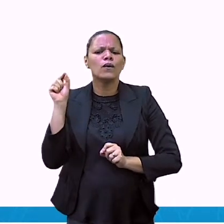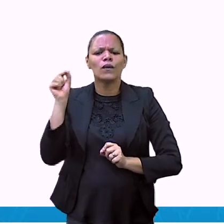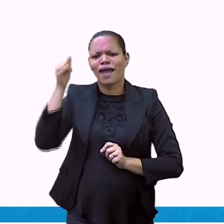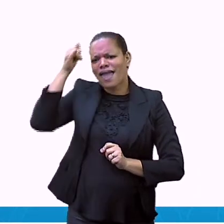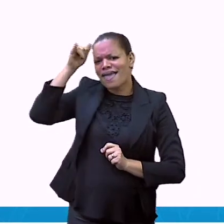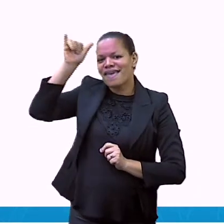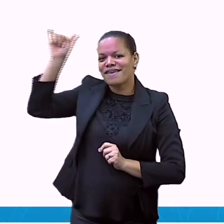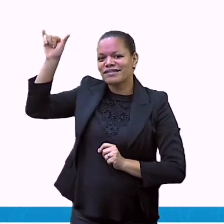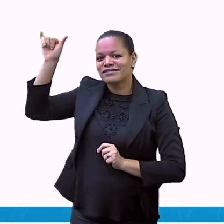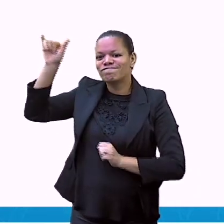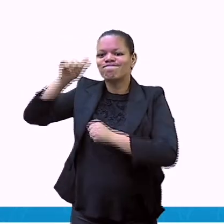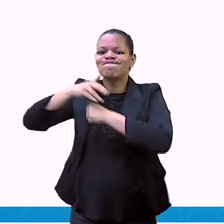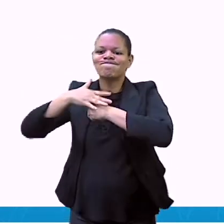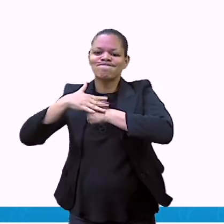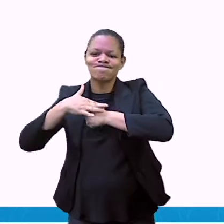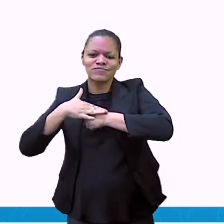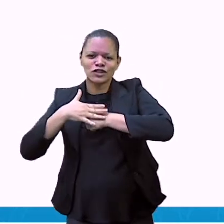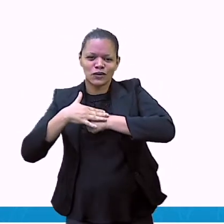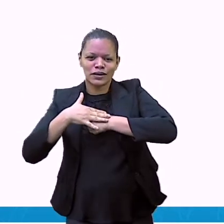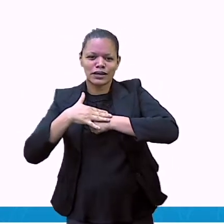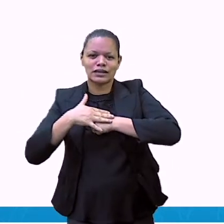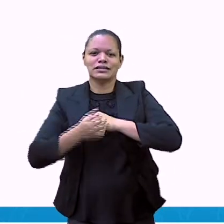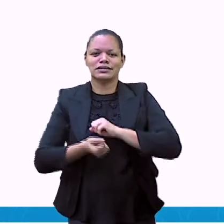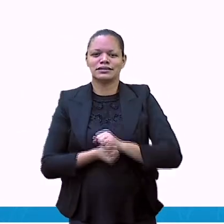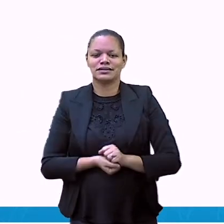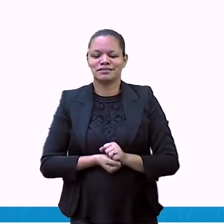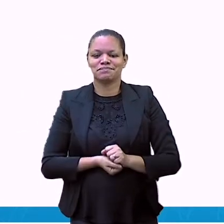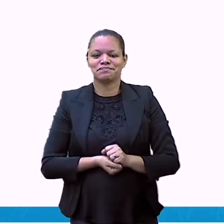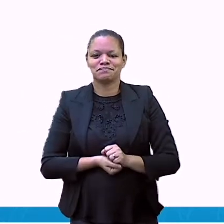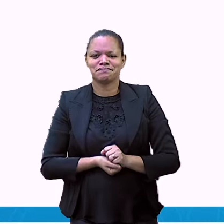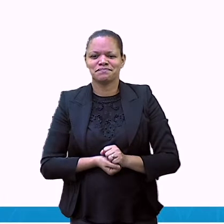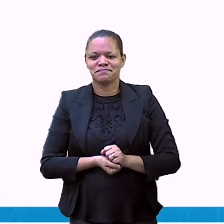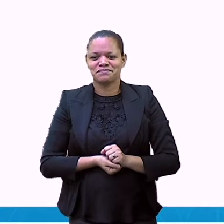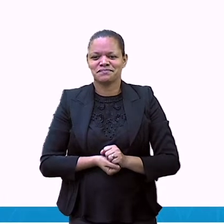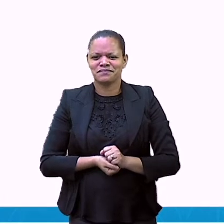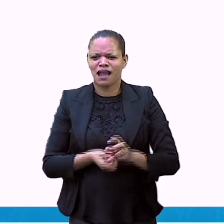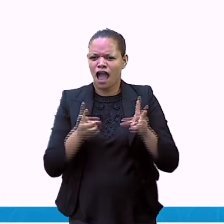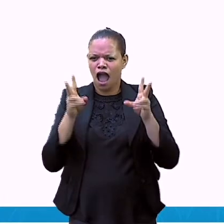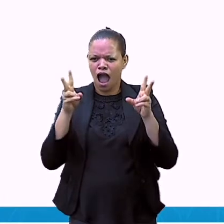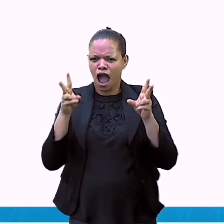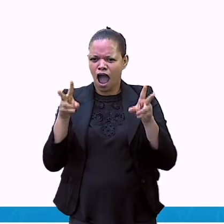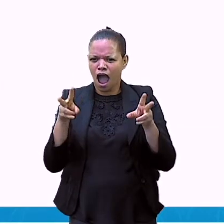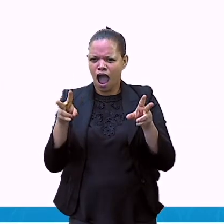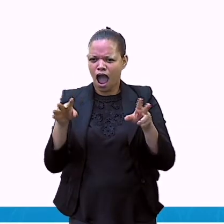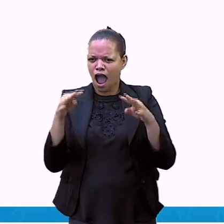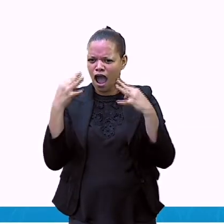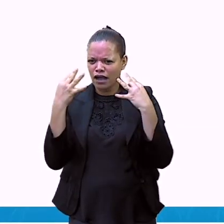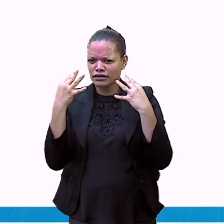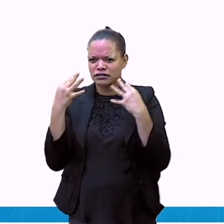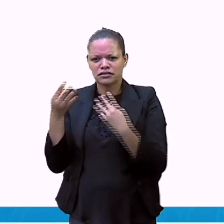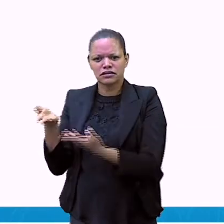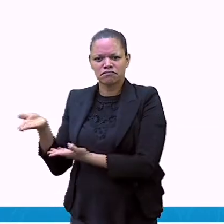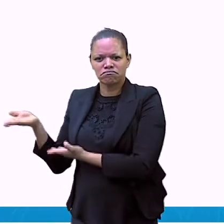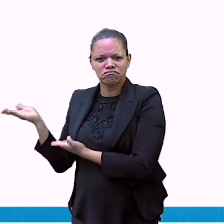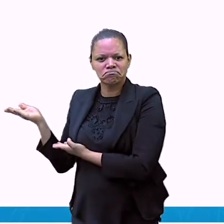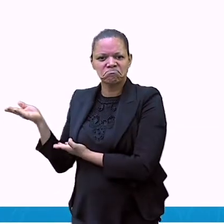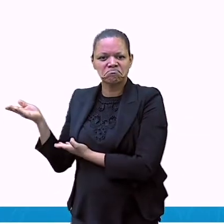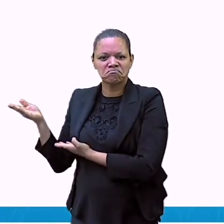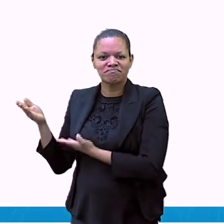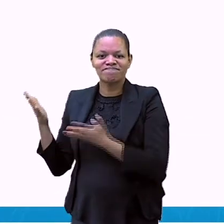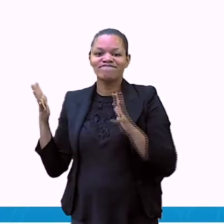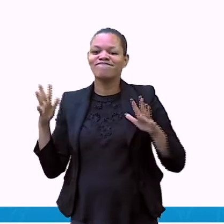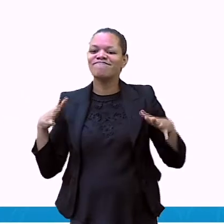de ficar constantemente com os pés descalço, já é um indicativo